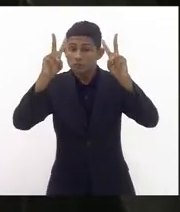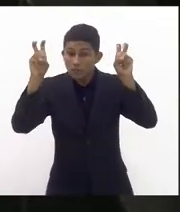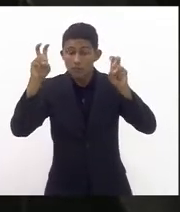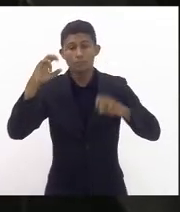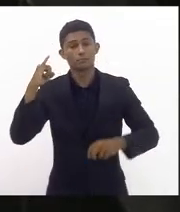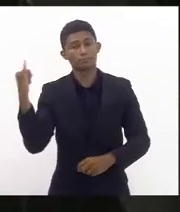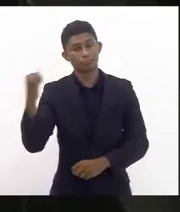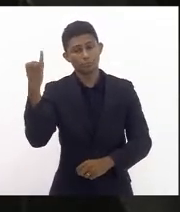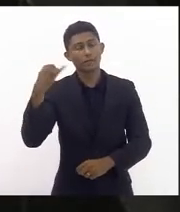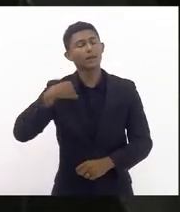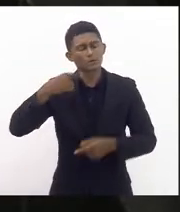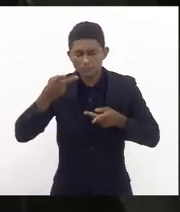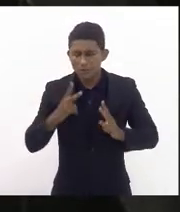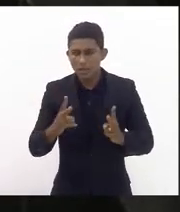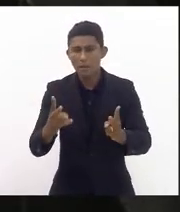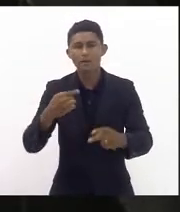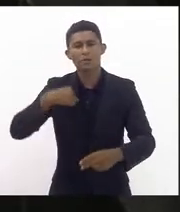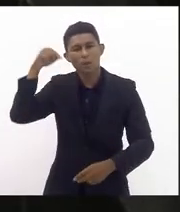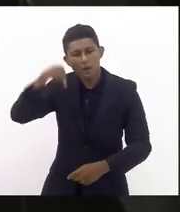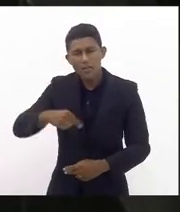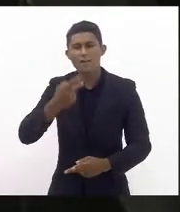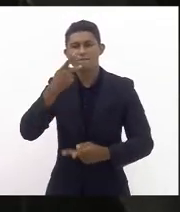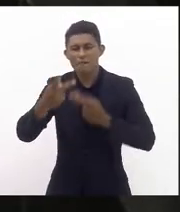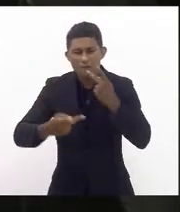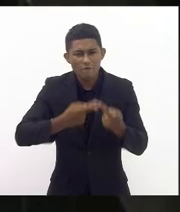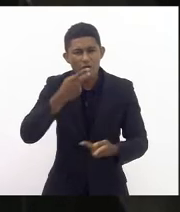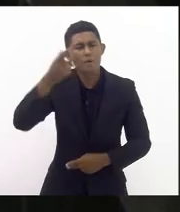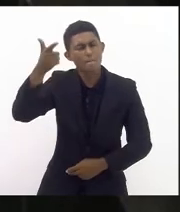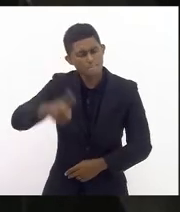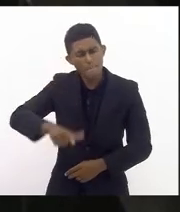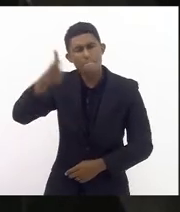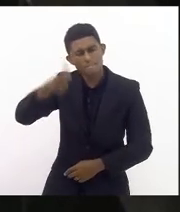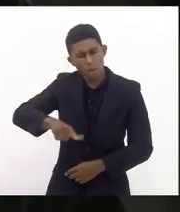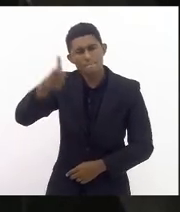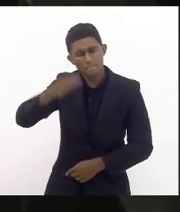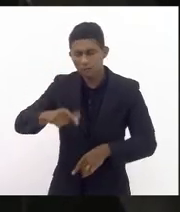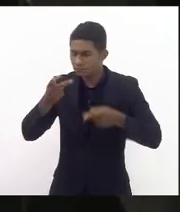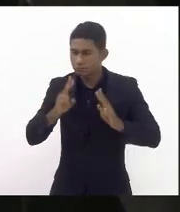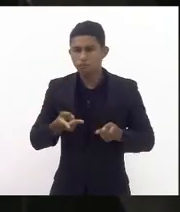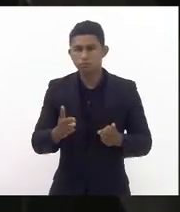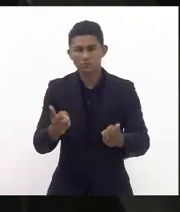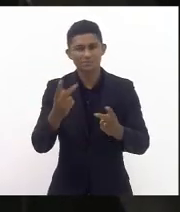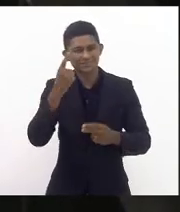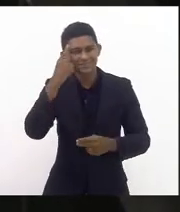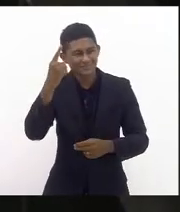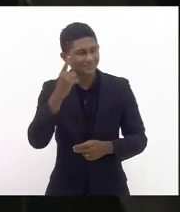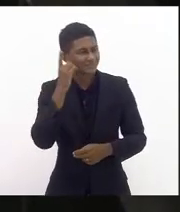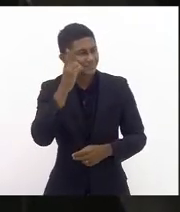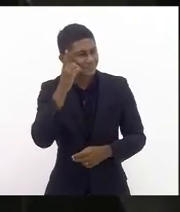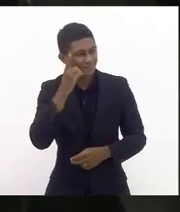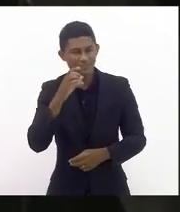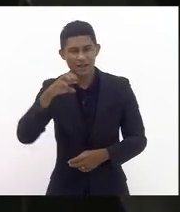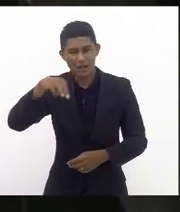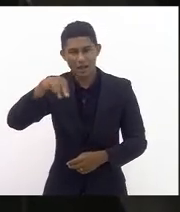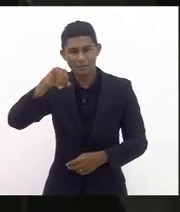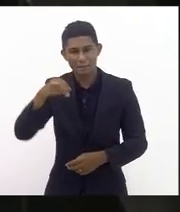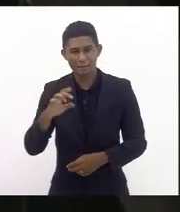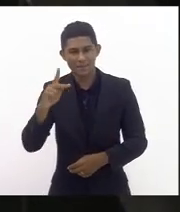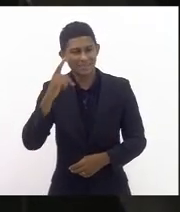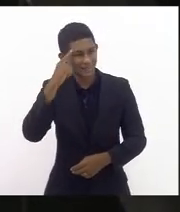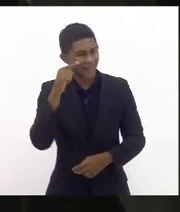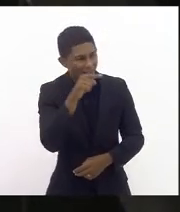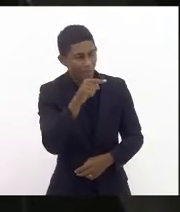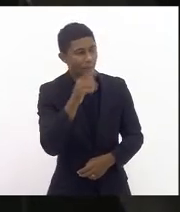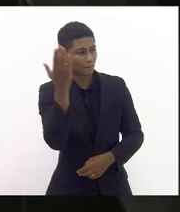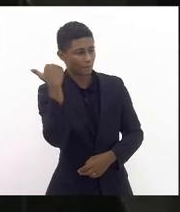tenho insistido aqui, deputado Carlos Mink, Vossa Excelência que esteve na Constituição, foi deputado constituinte no Estado do